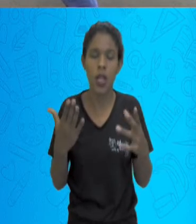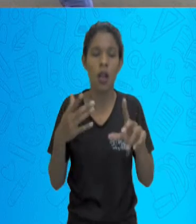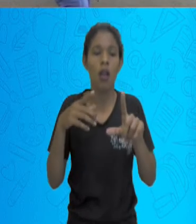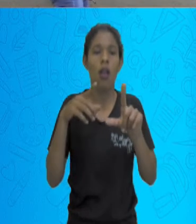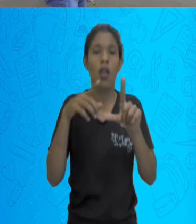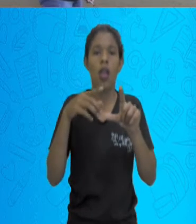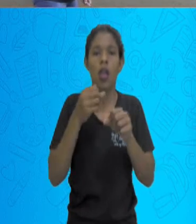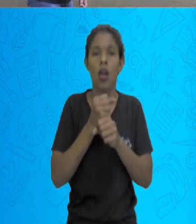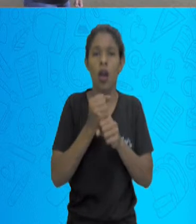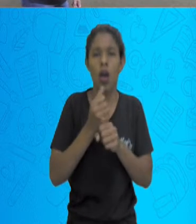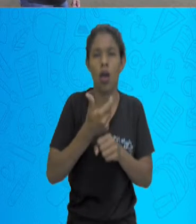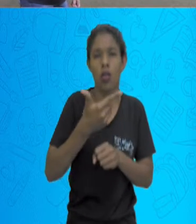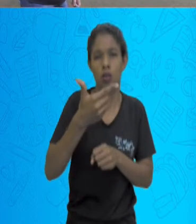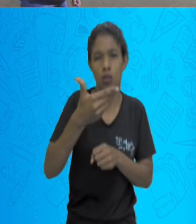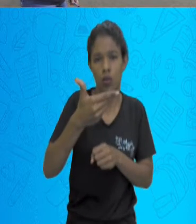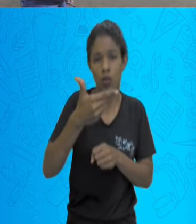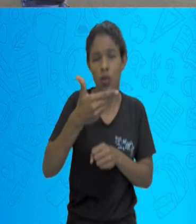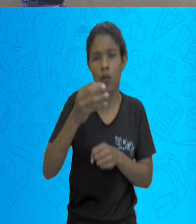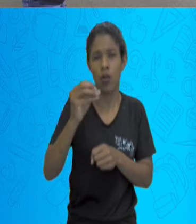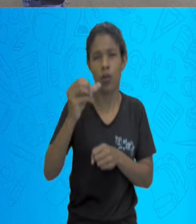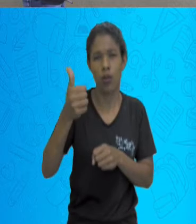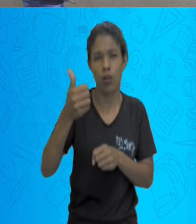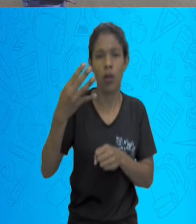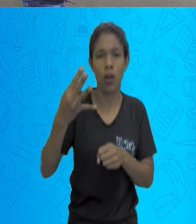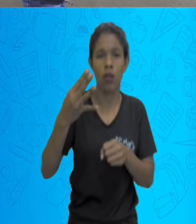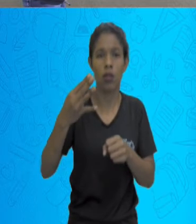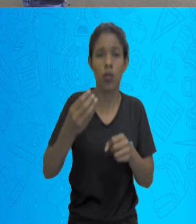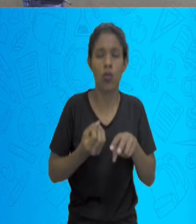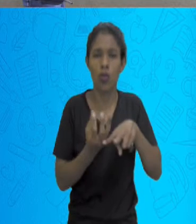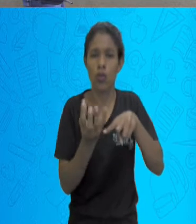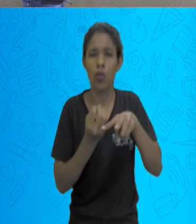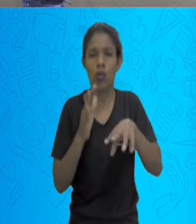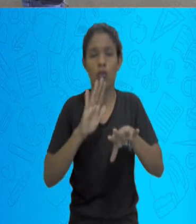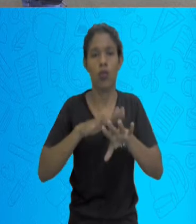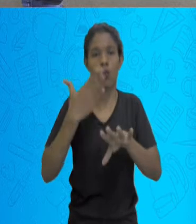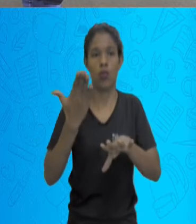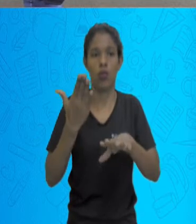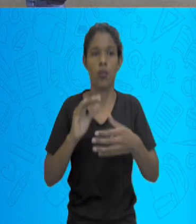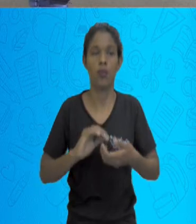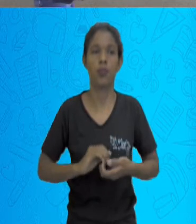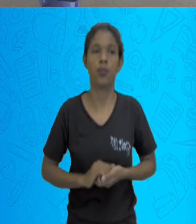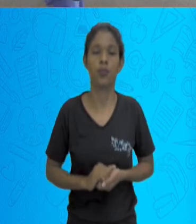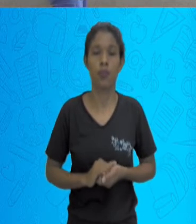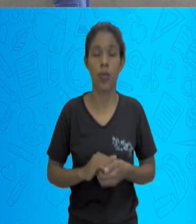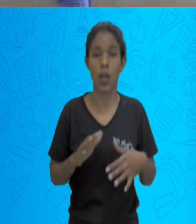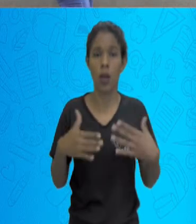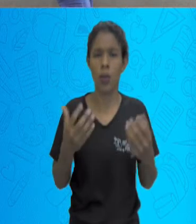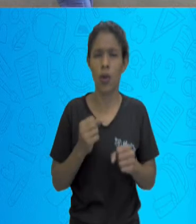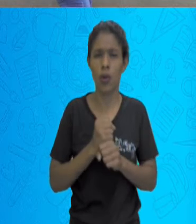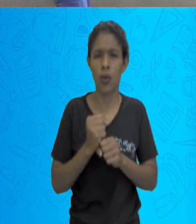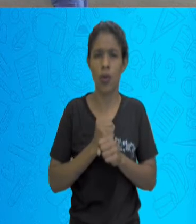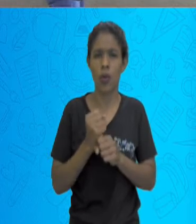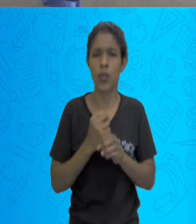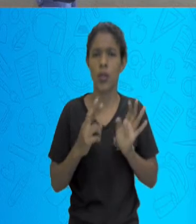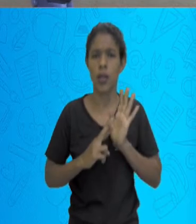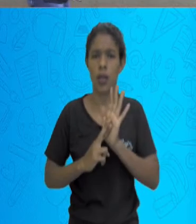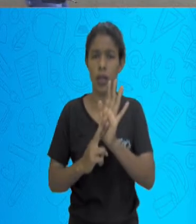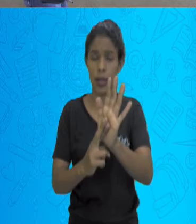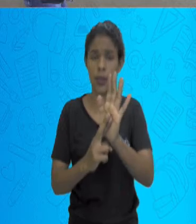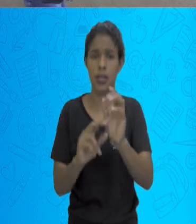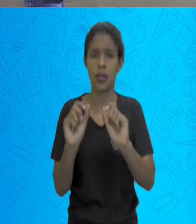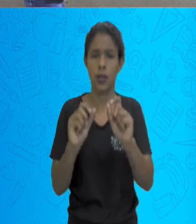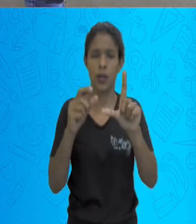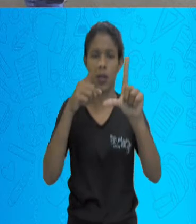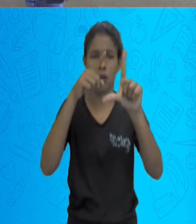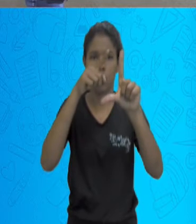em 2014, como nós já tínhamos analisado. Os anos que representam queda na